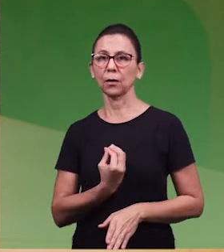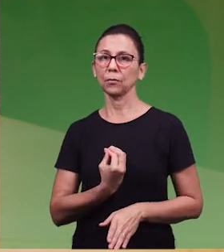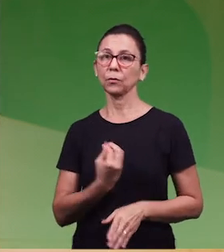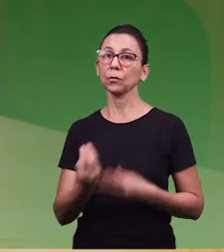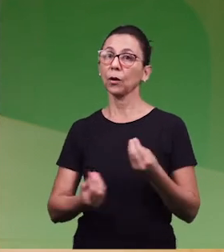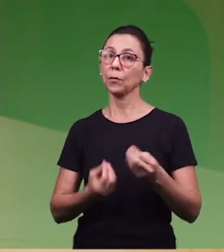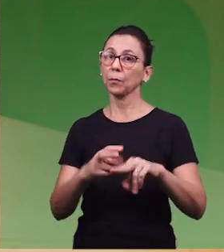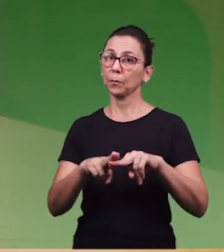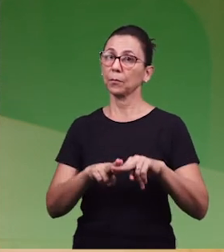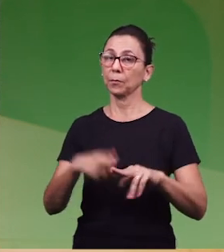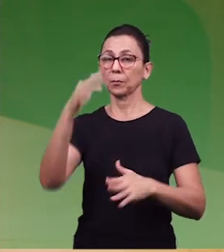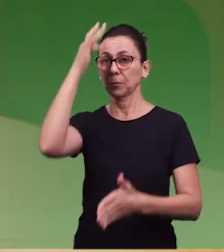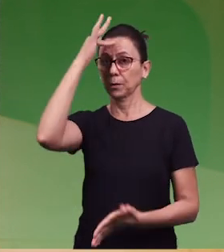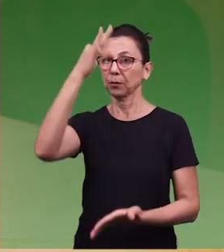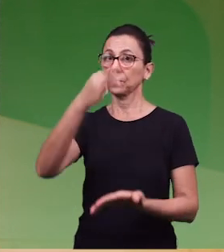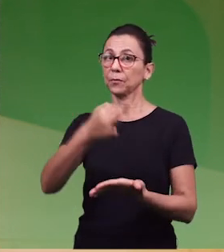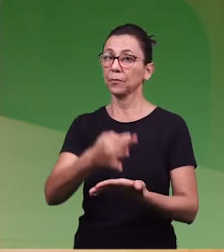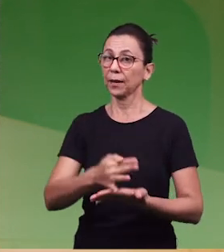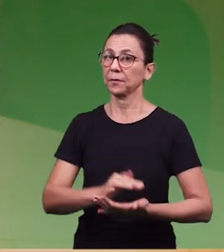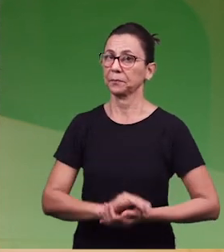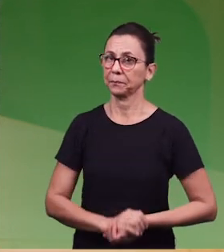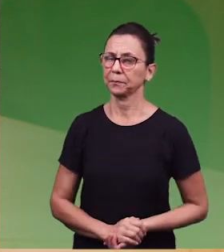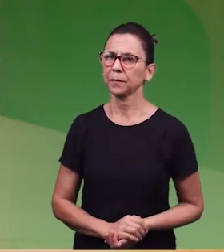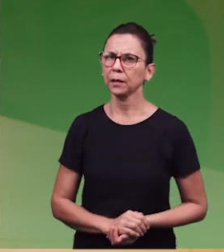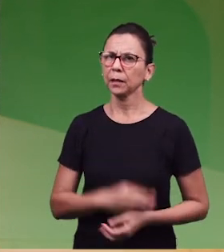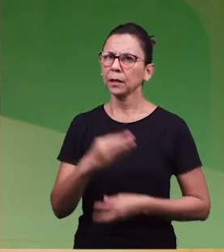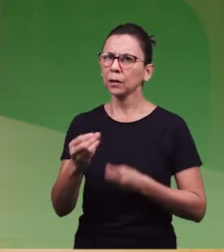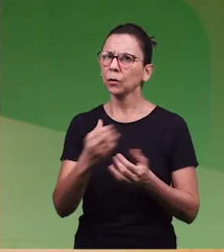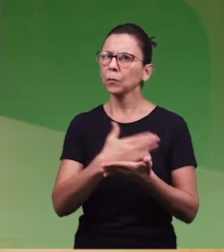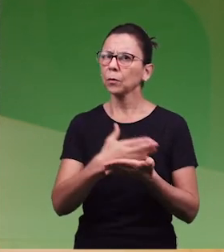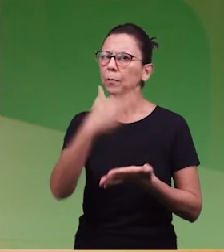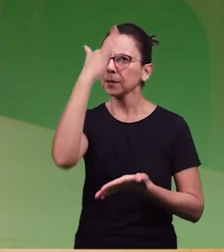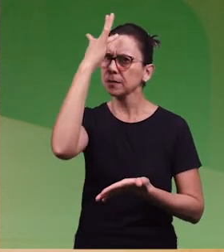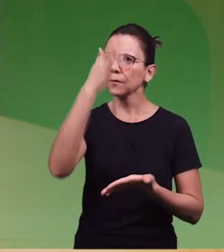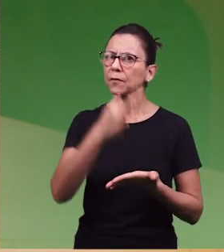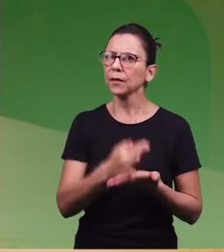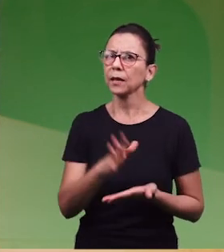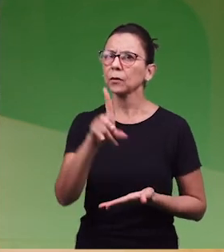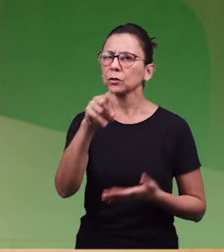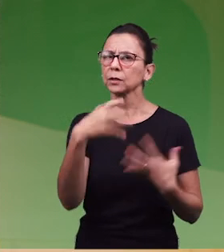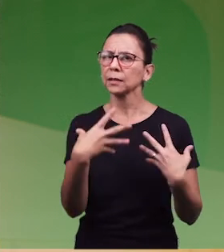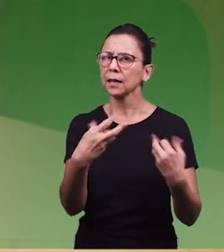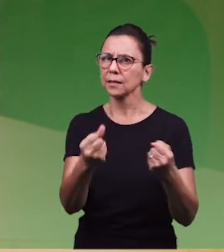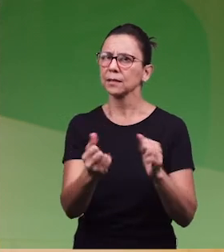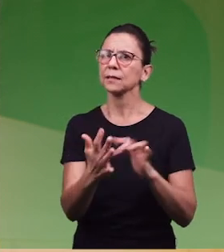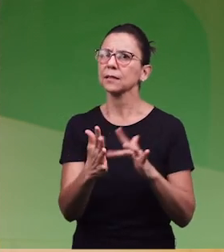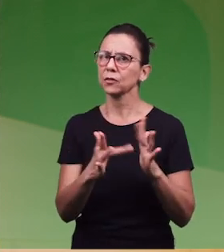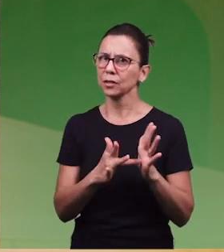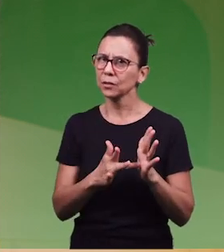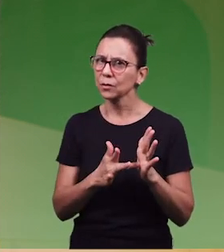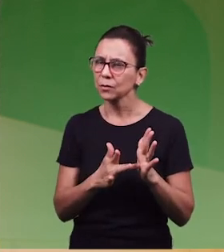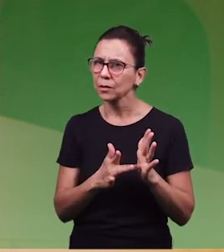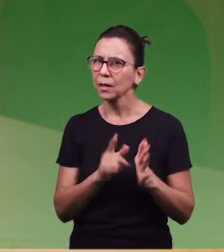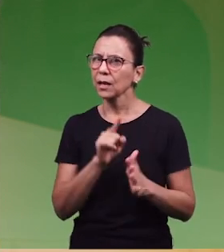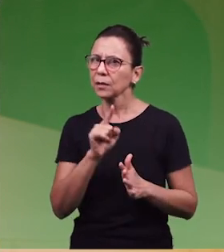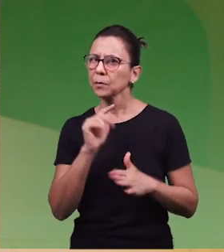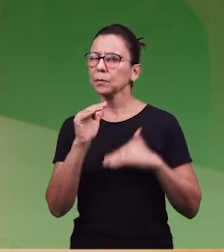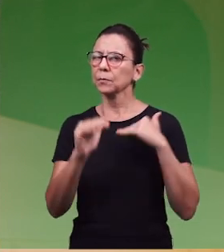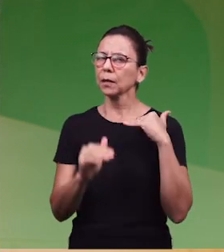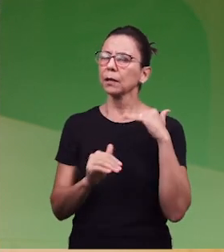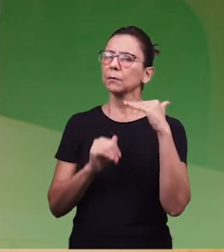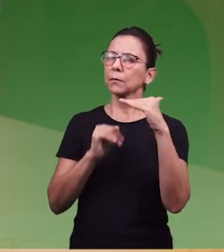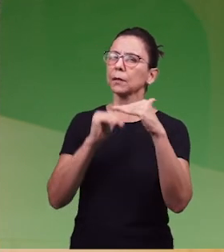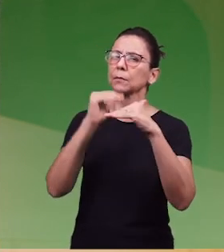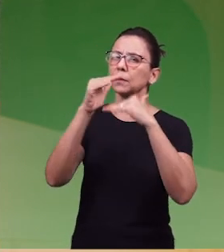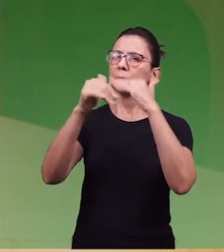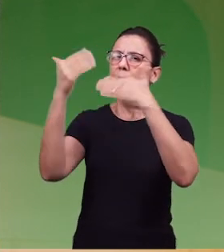quando nós encontramos o Senhor Jesus. A partir daí, à medida que nós vamos caminhando na presença do Senhor, nós vamos